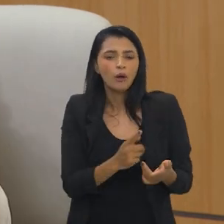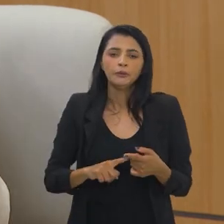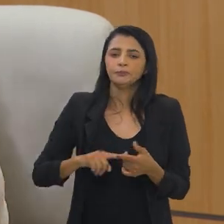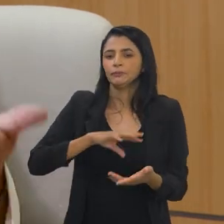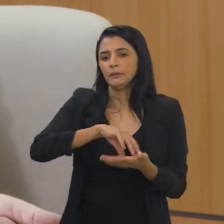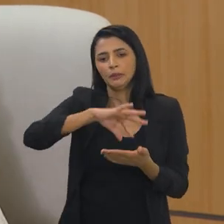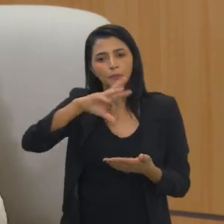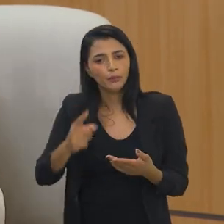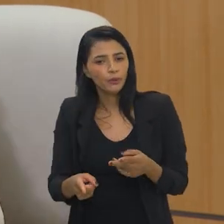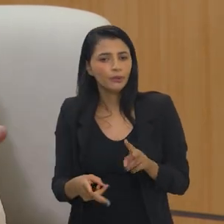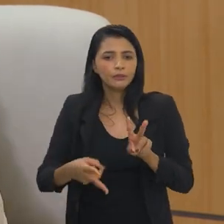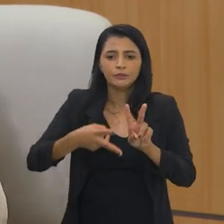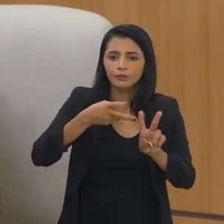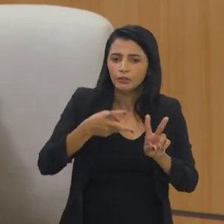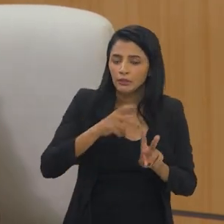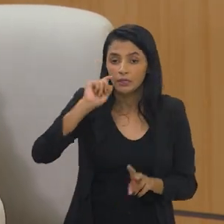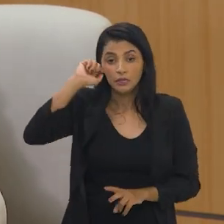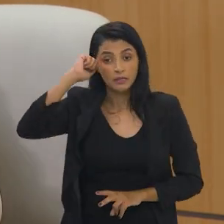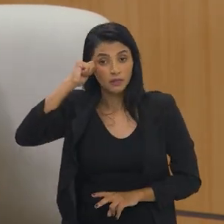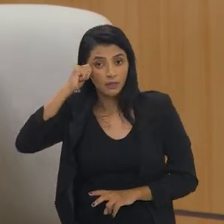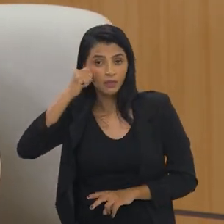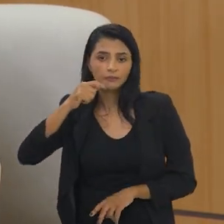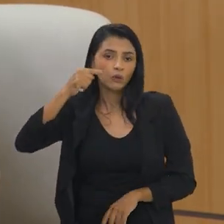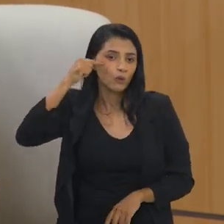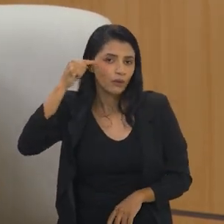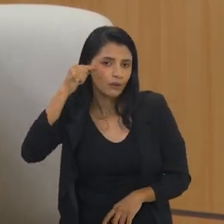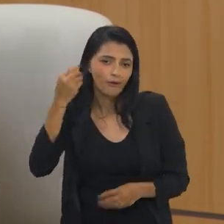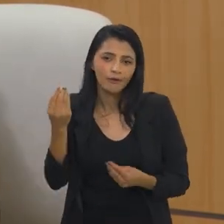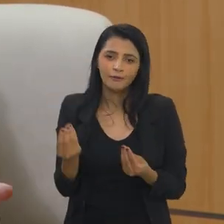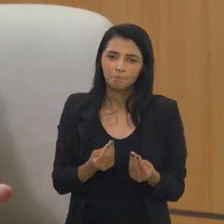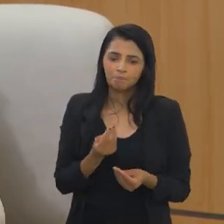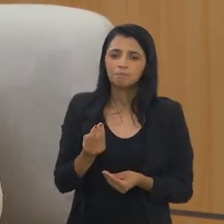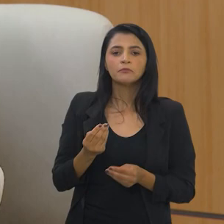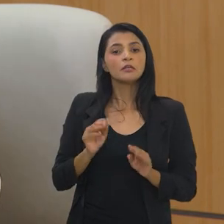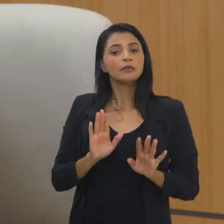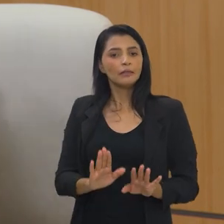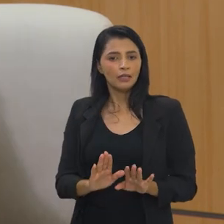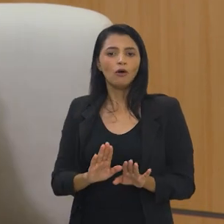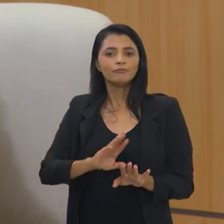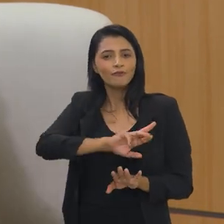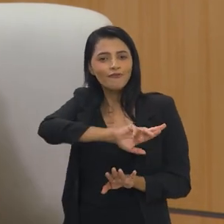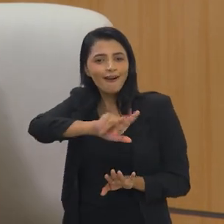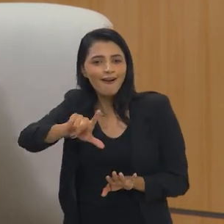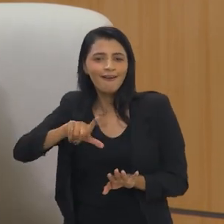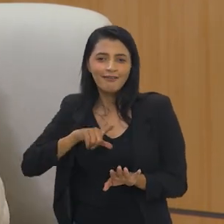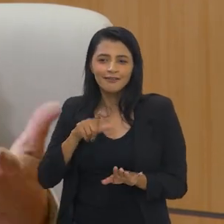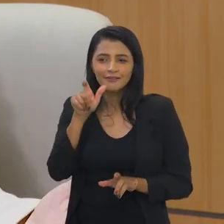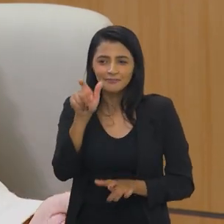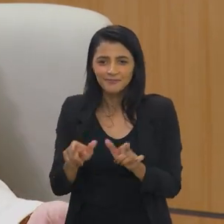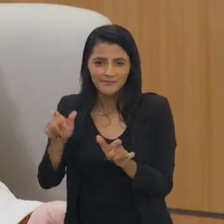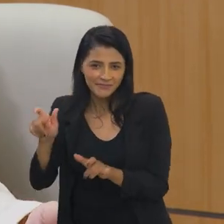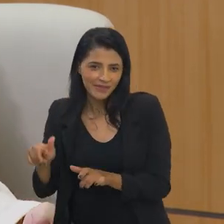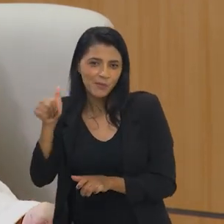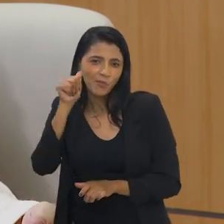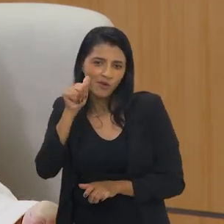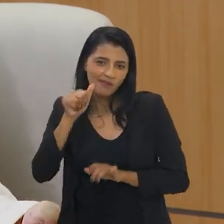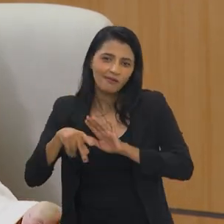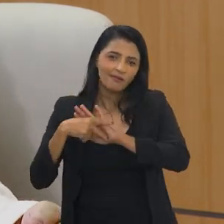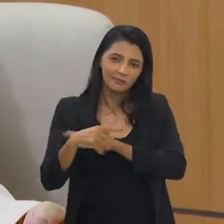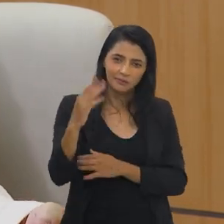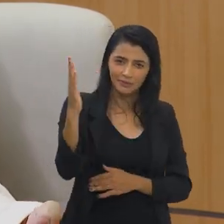as quilombolas indígenas negras né as orientais né Então as diversas mulheres